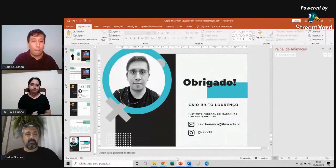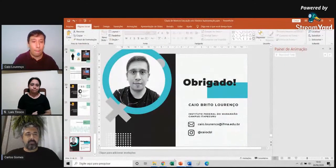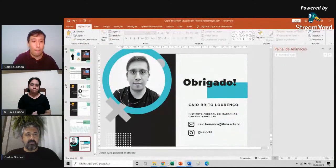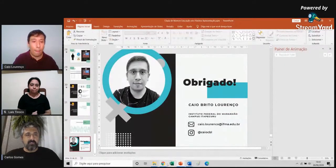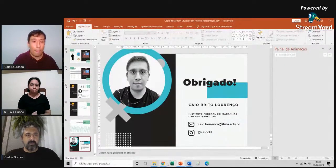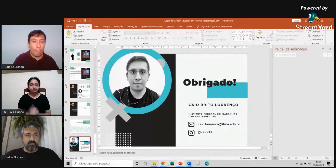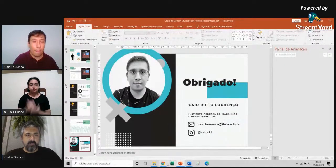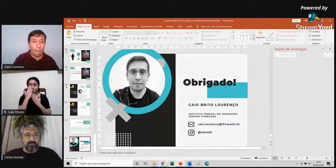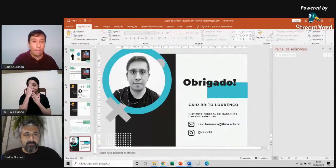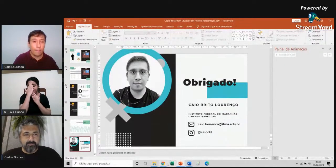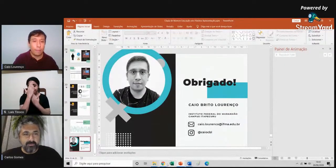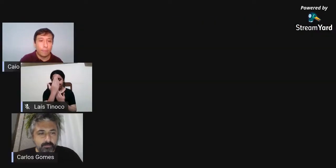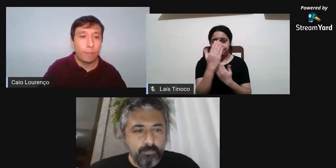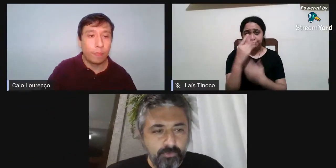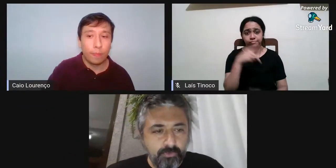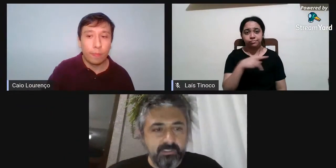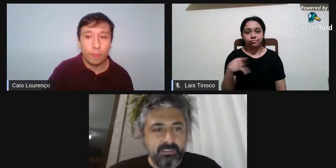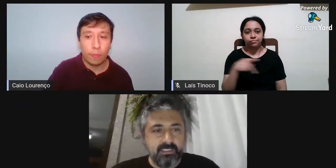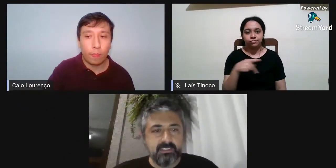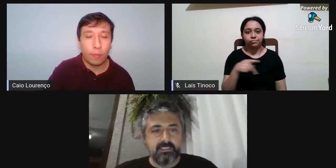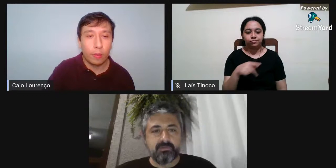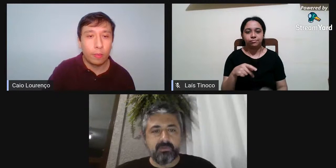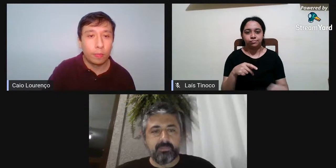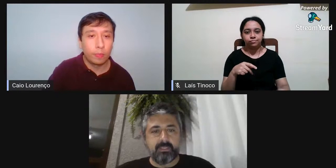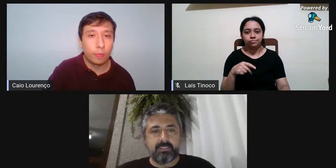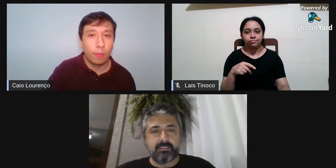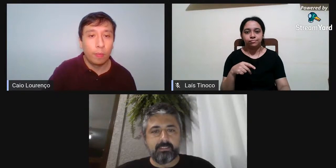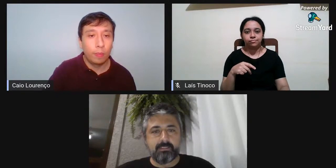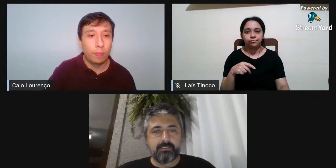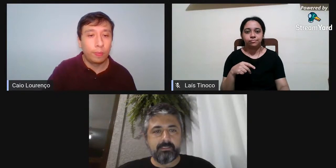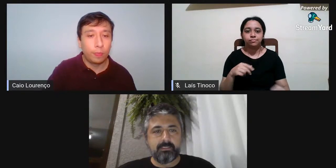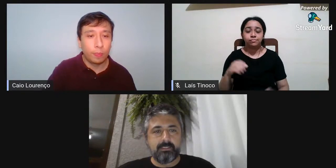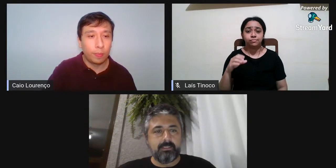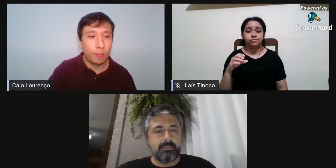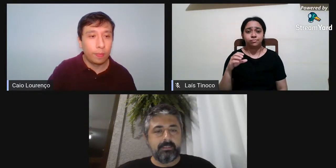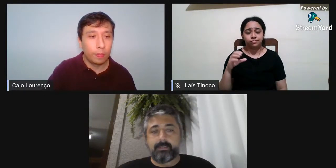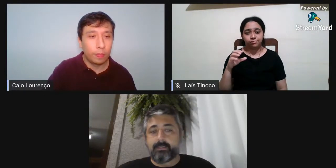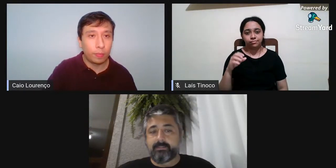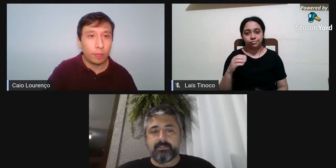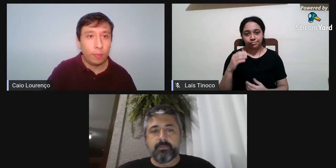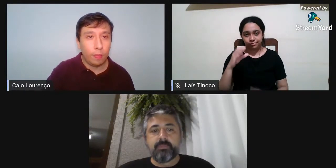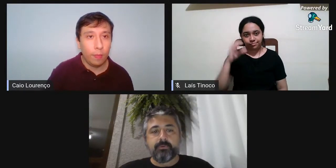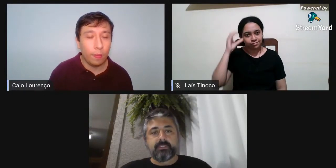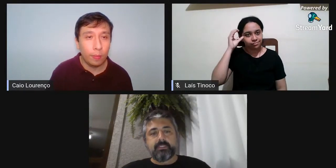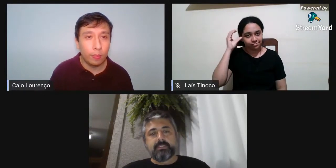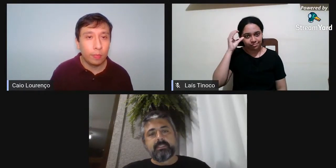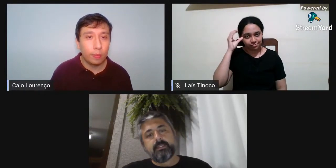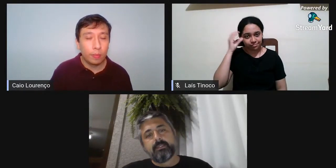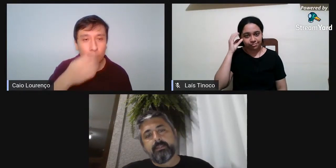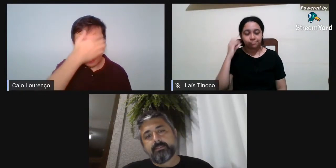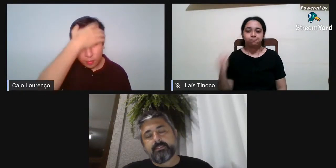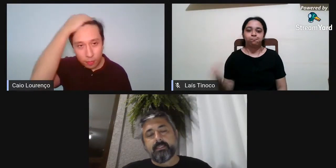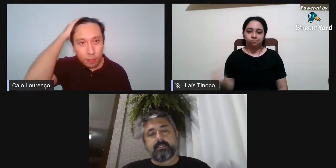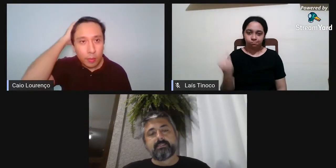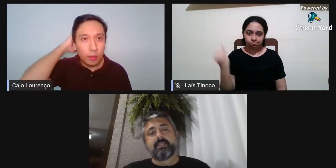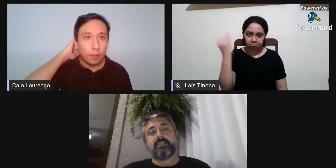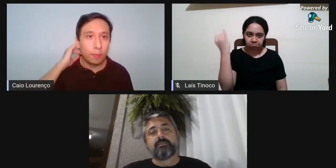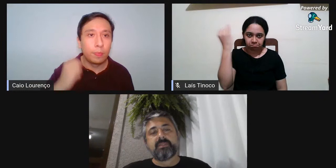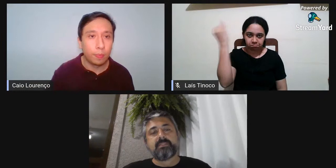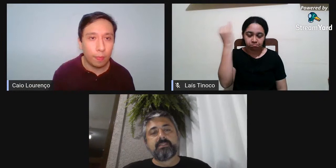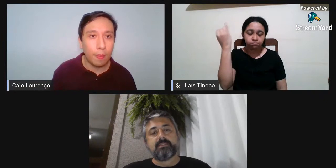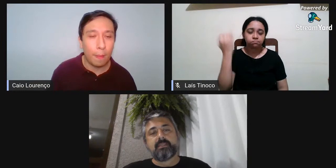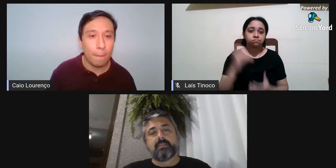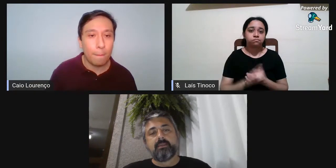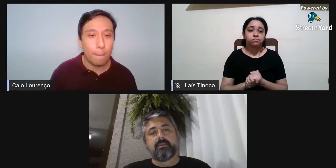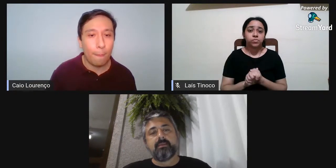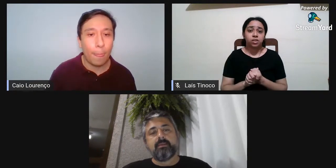Muito obrigado, professor Caio. Muito interessante a sua palestra. De suma importância, né, essa linha